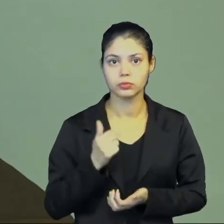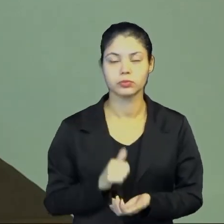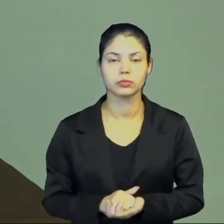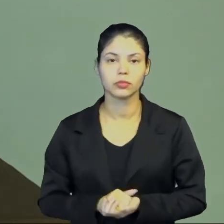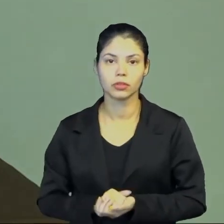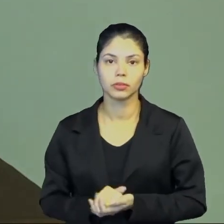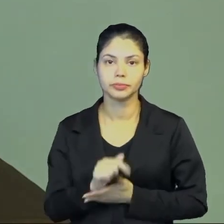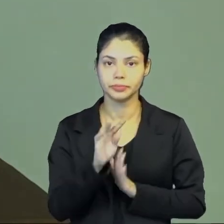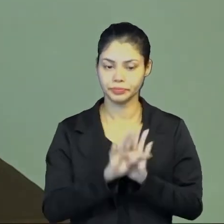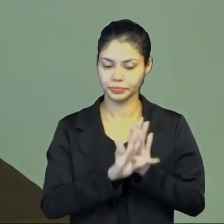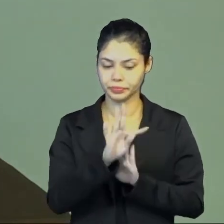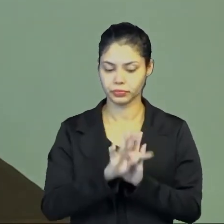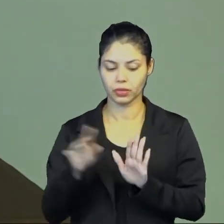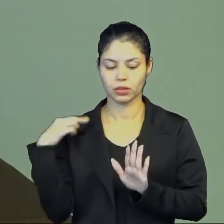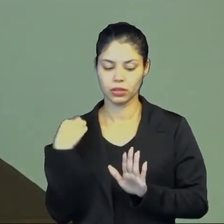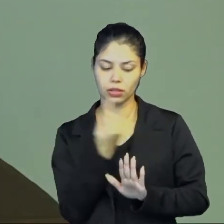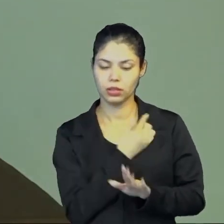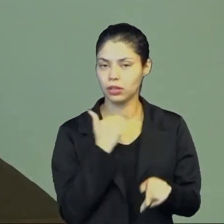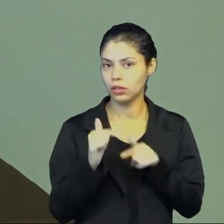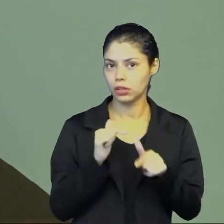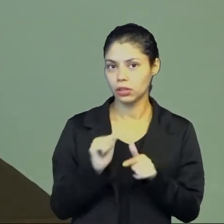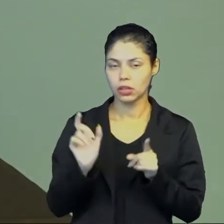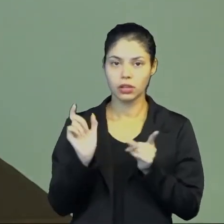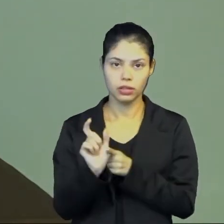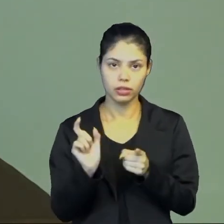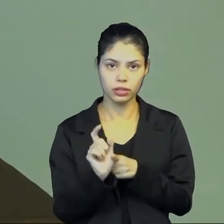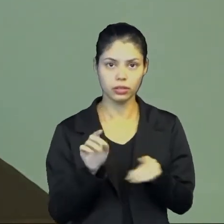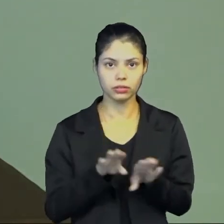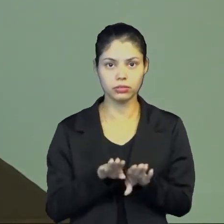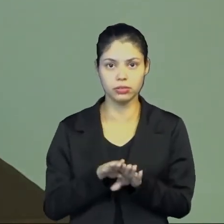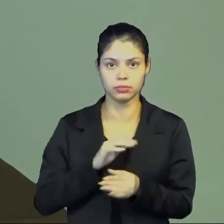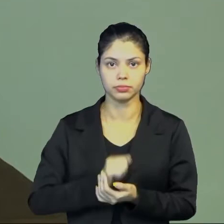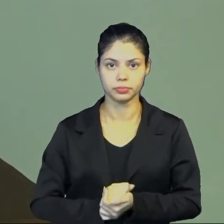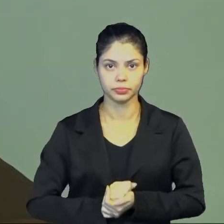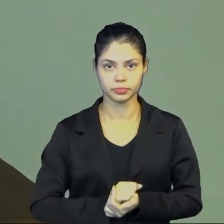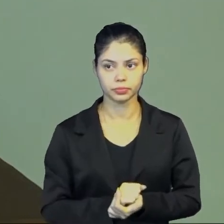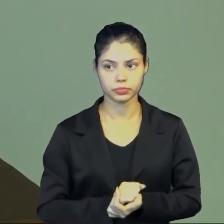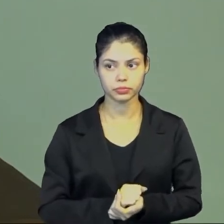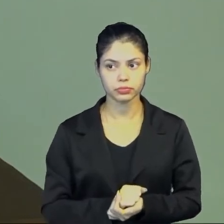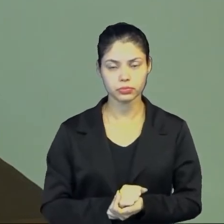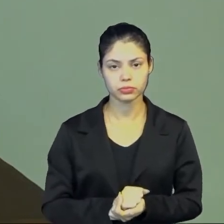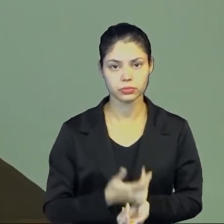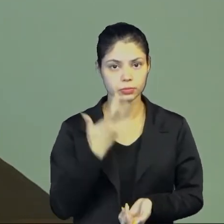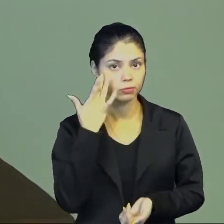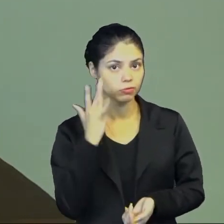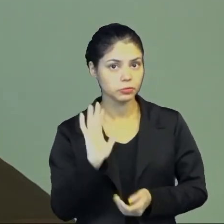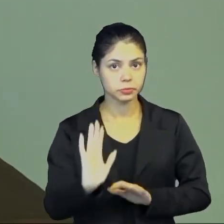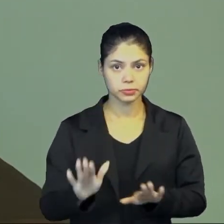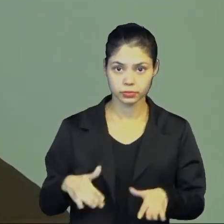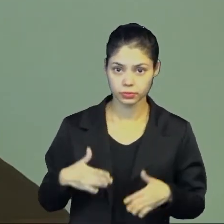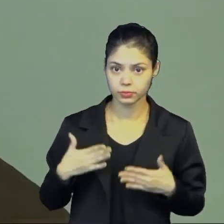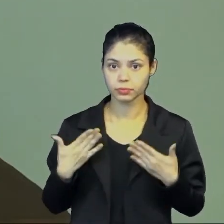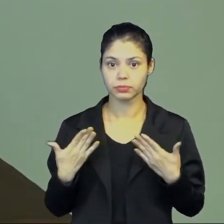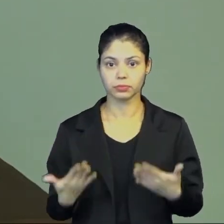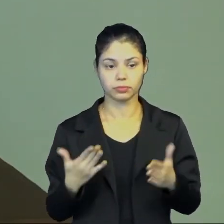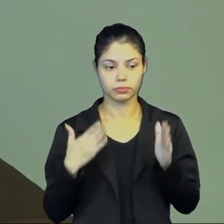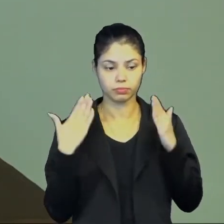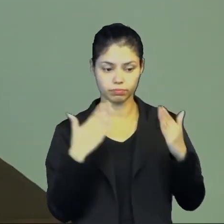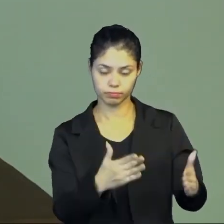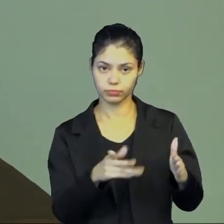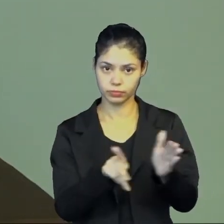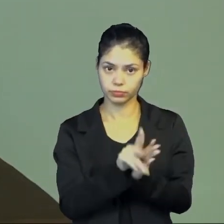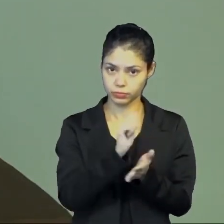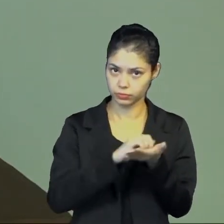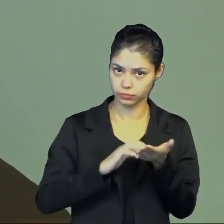de outro texto, para a gente trabalhar essas palavras que muitas vezes vêm em questões, que eu não sei a que se refere. Então, a gente vai fazer uma